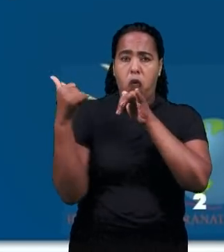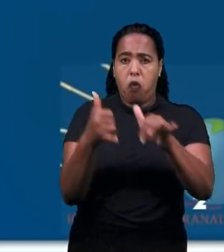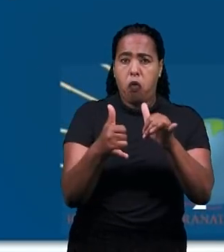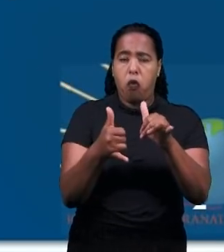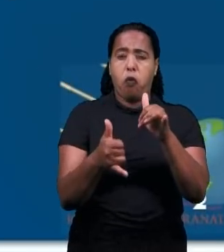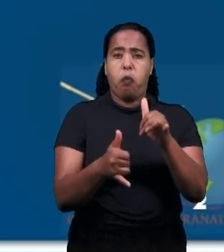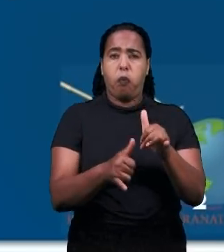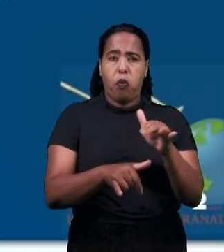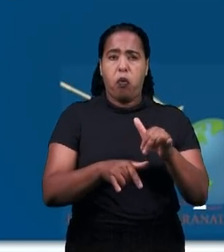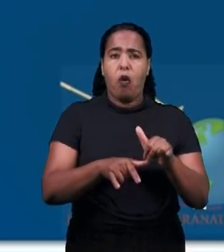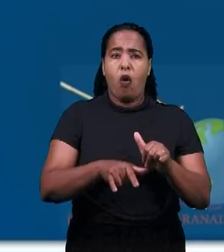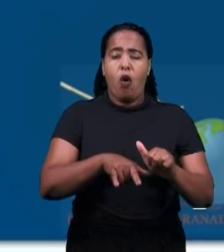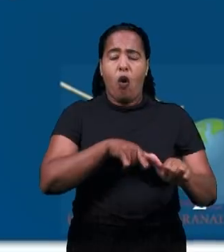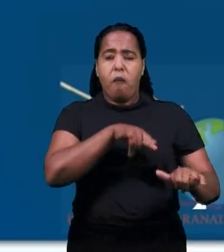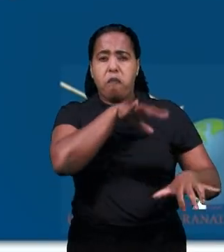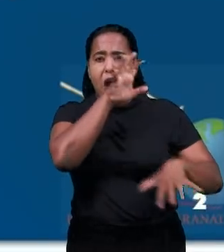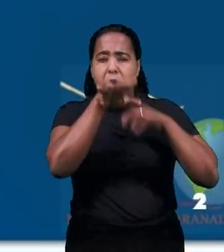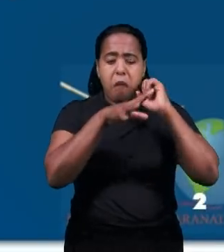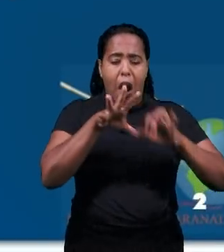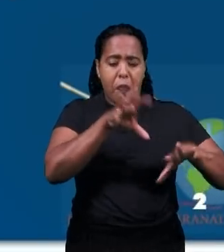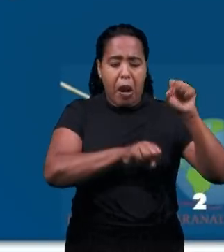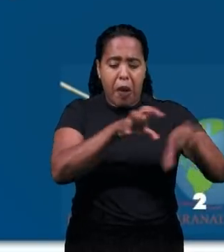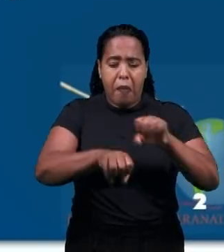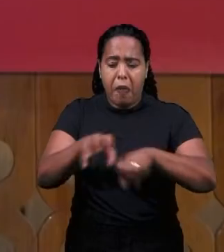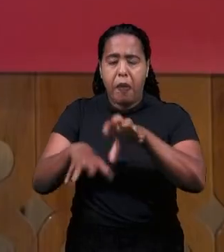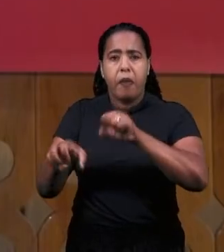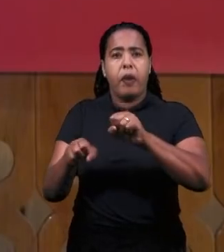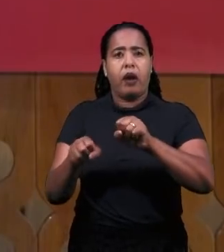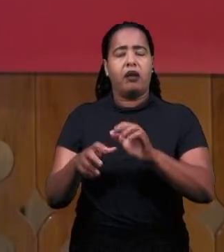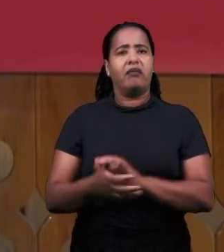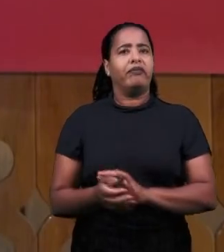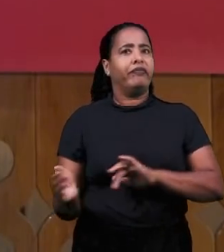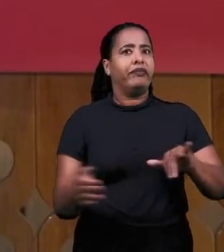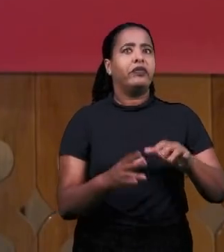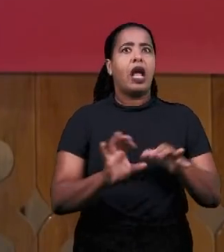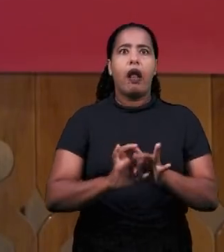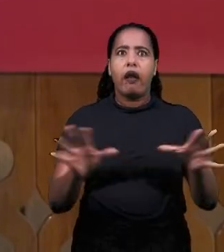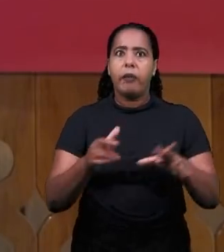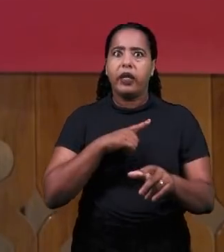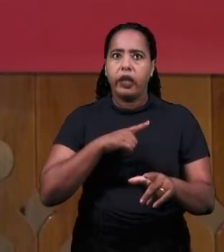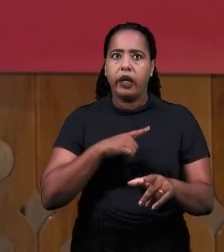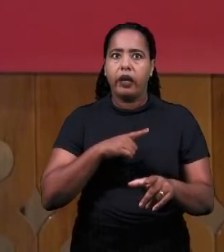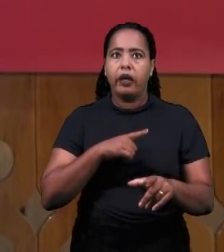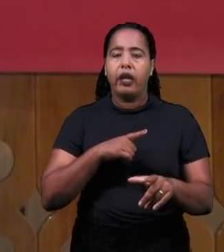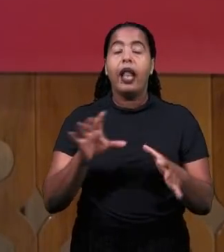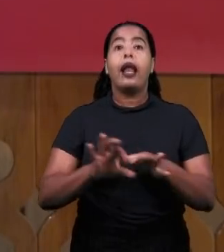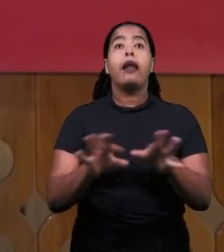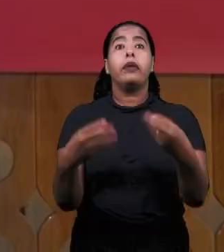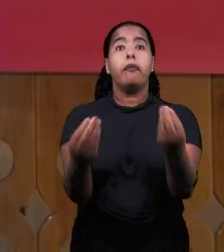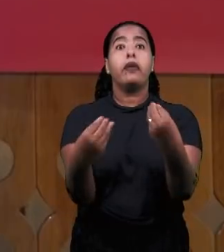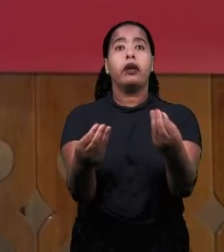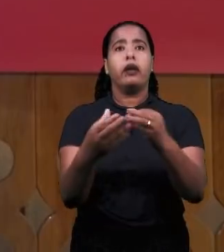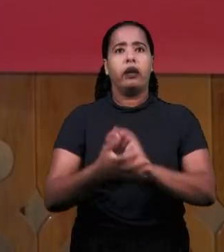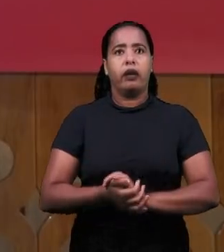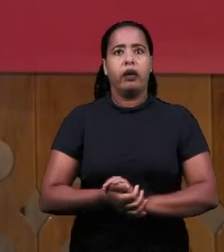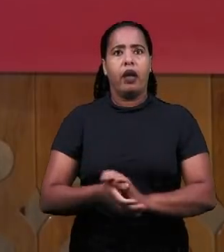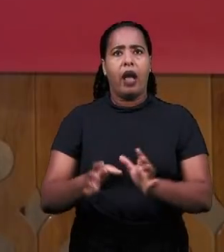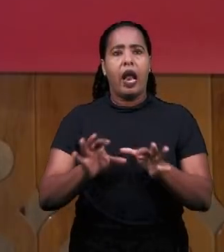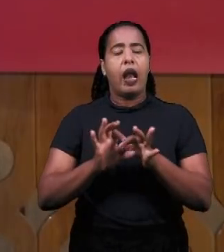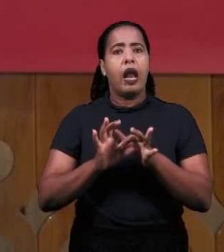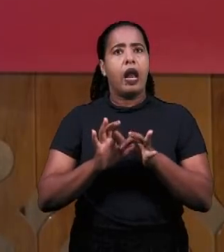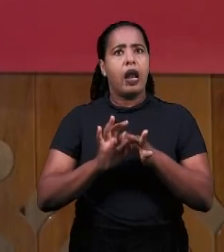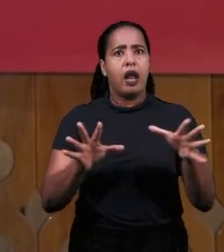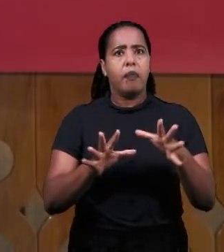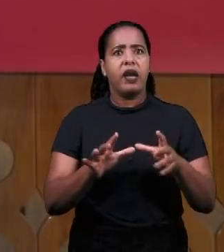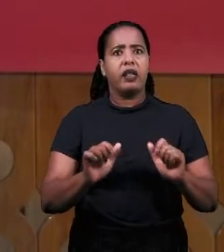Vai fazer, não, lá a gente não tinha liberdade, aqui a gente pode ter liberdade, exatamente, a liberdade para quê? A liberdade para fazer aquilo que o